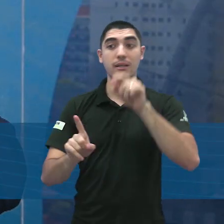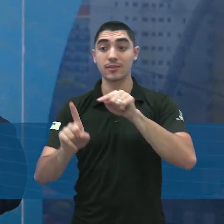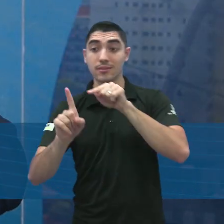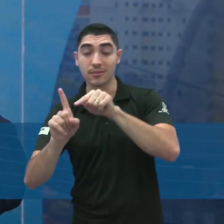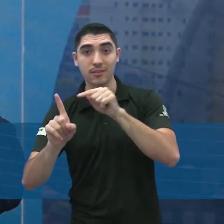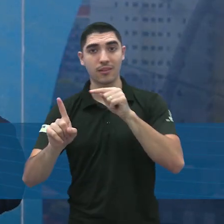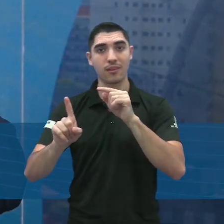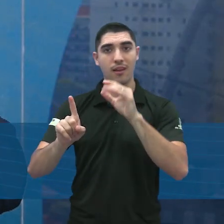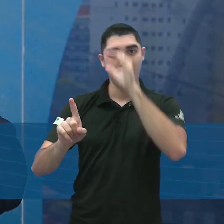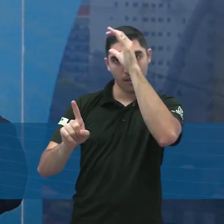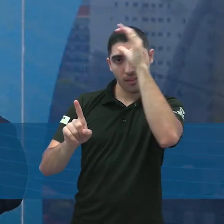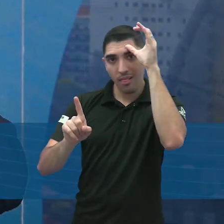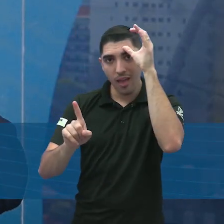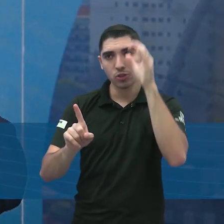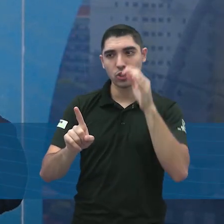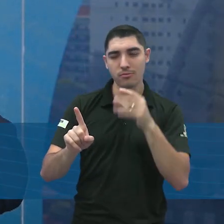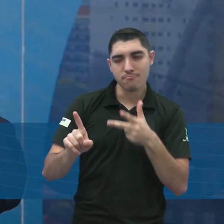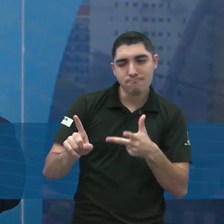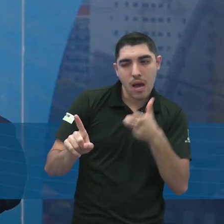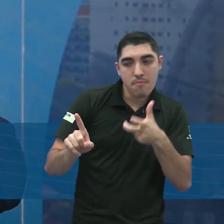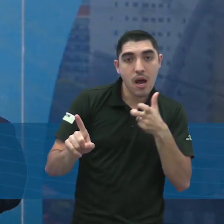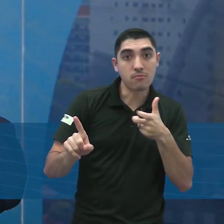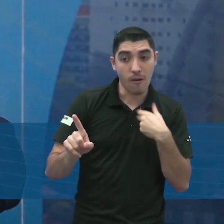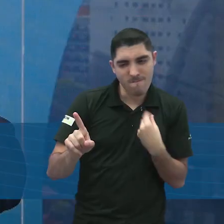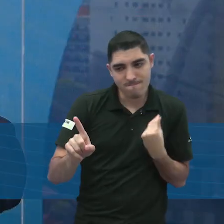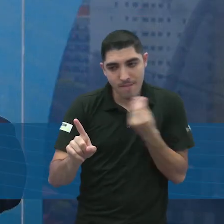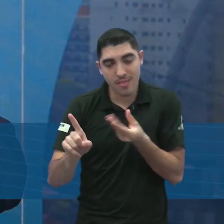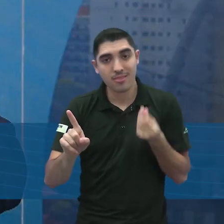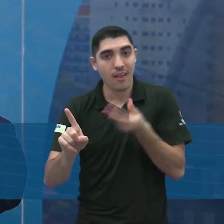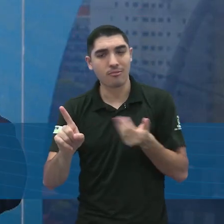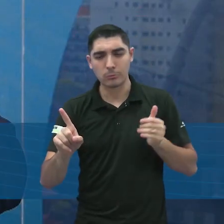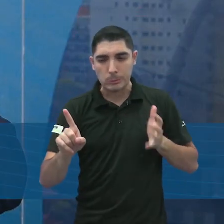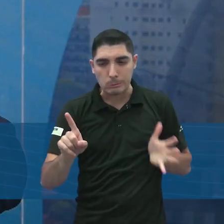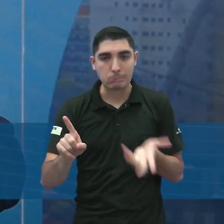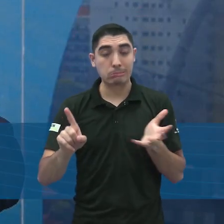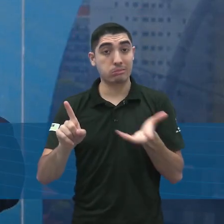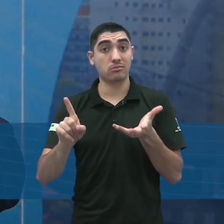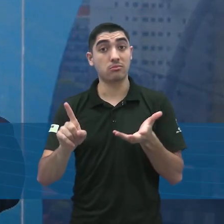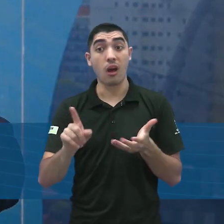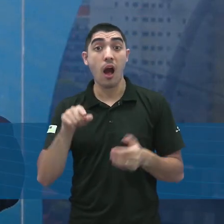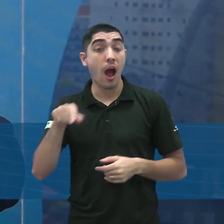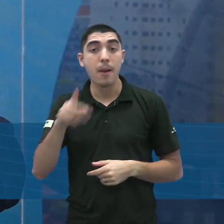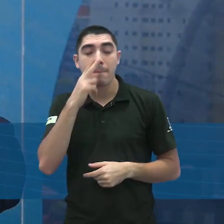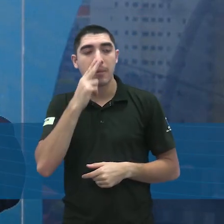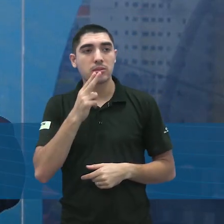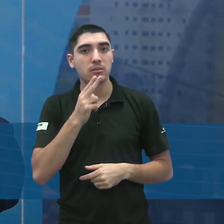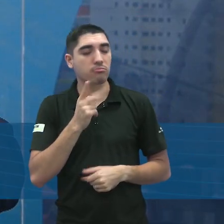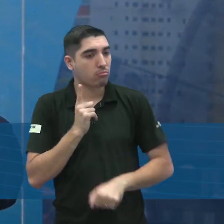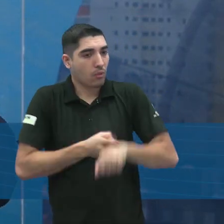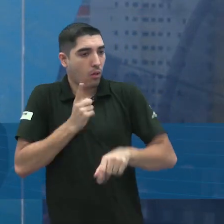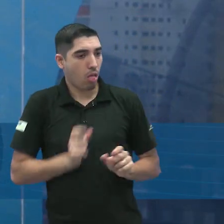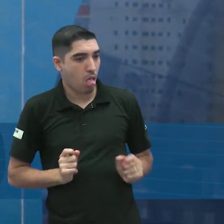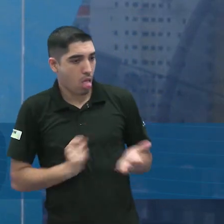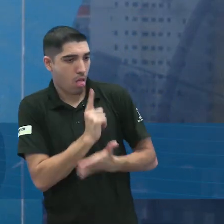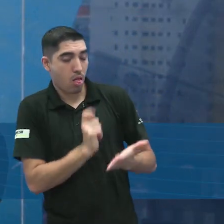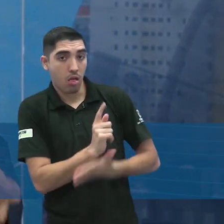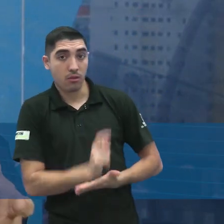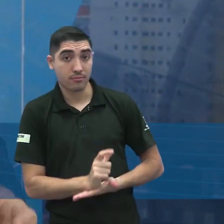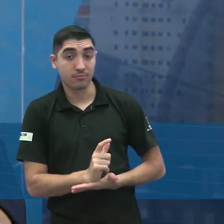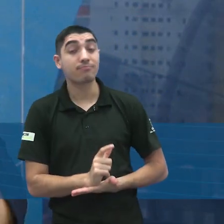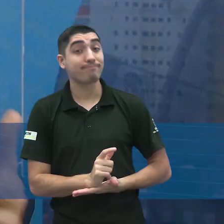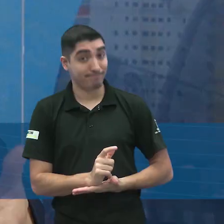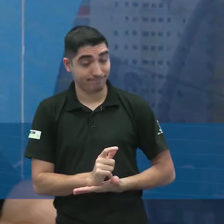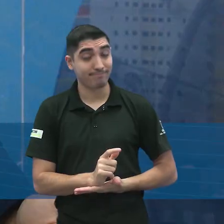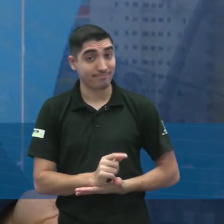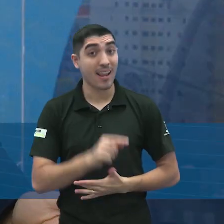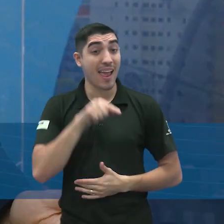conhecem mais do que ele quer consumir. Às vezes, muitas coisas são compradas até de uma forma de impulso, né? Então, até os algoritmos